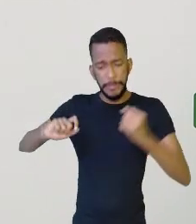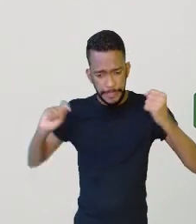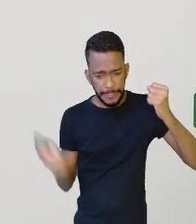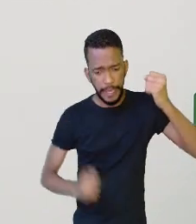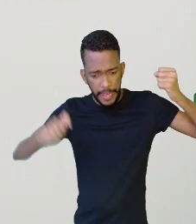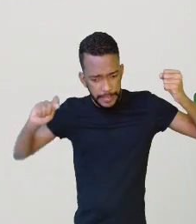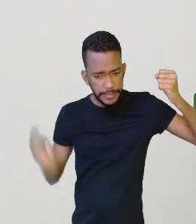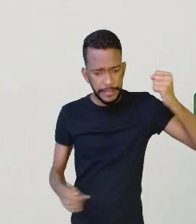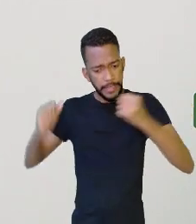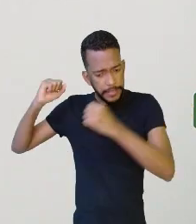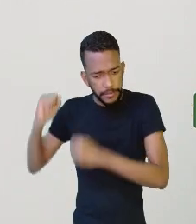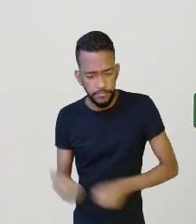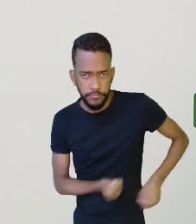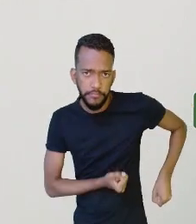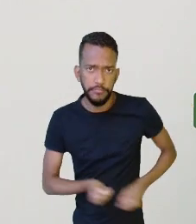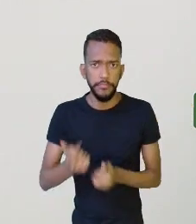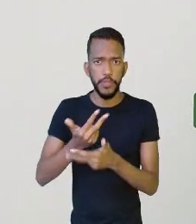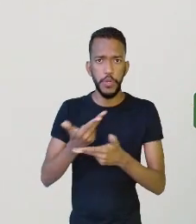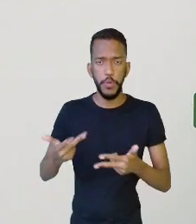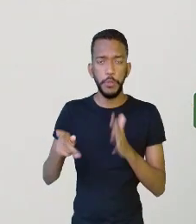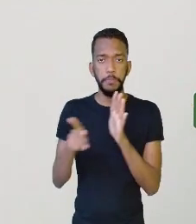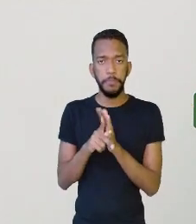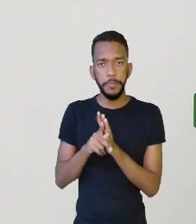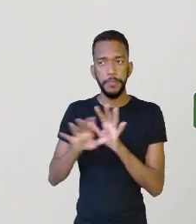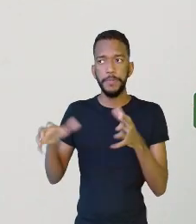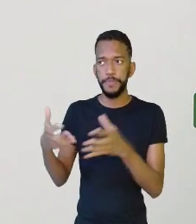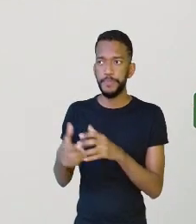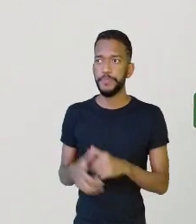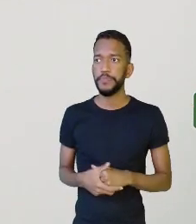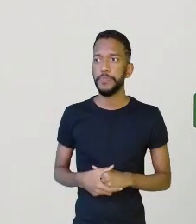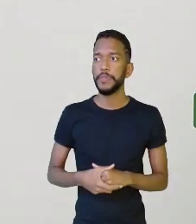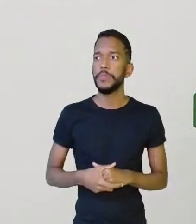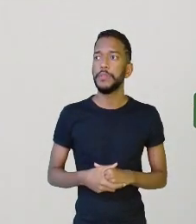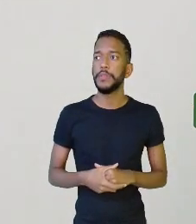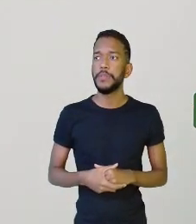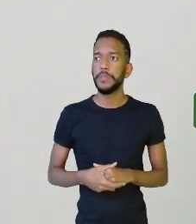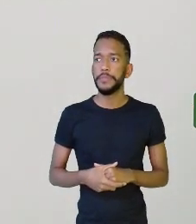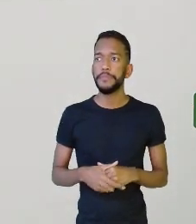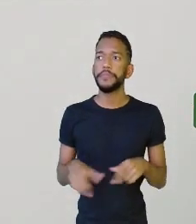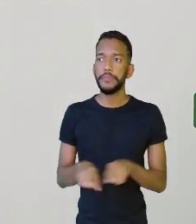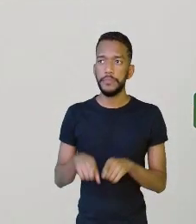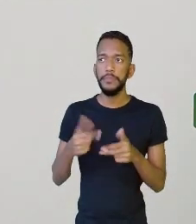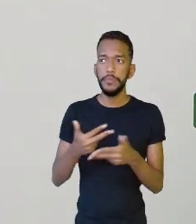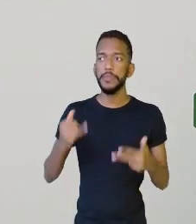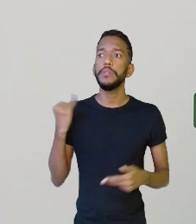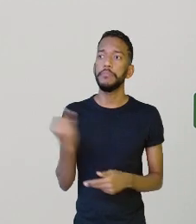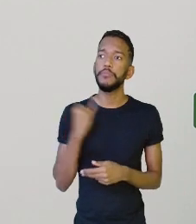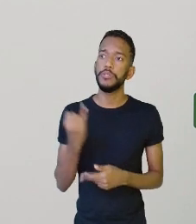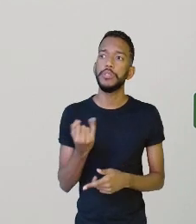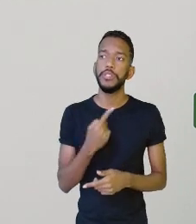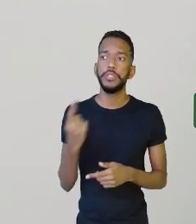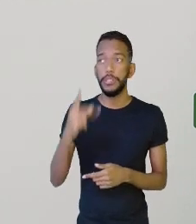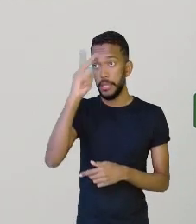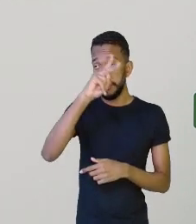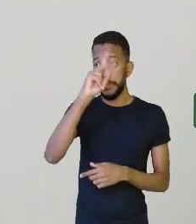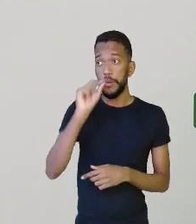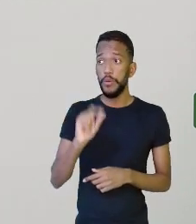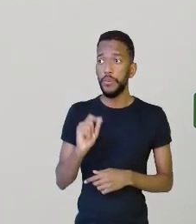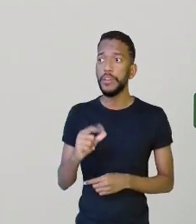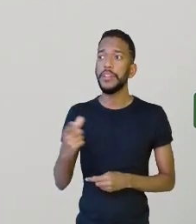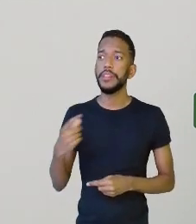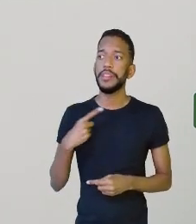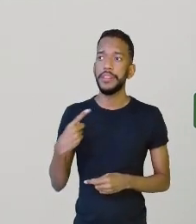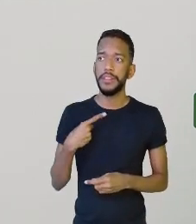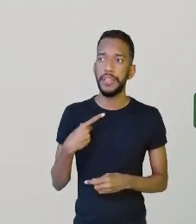da cana-de-açúcar. Uma das coisas também importantes da gente lembrar é que nesse período